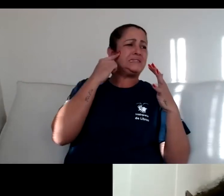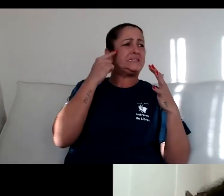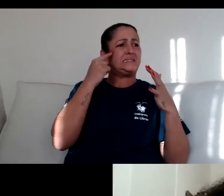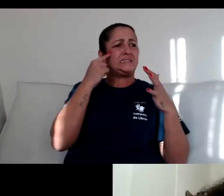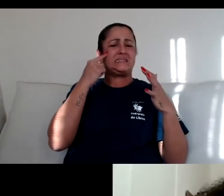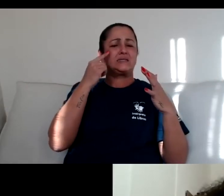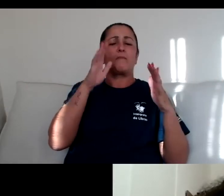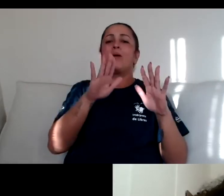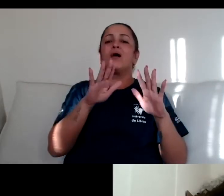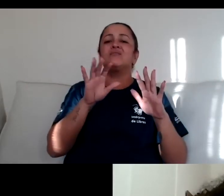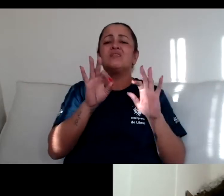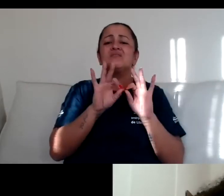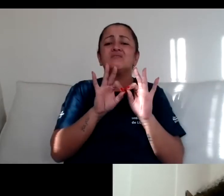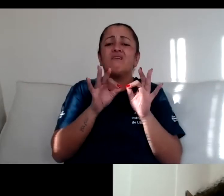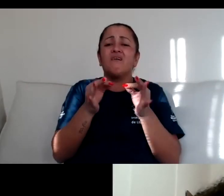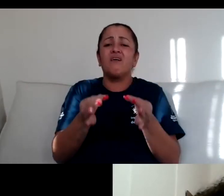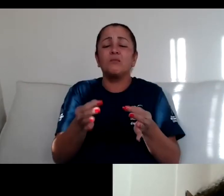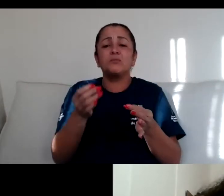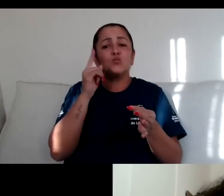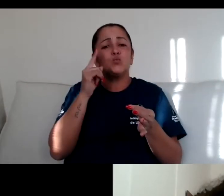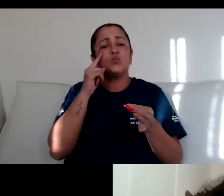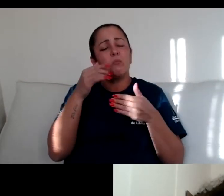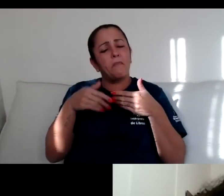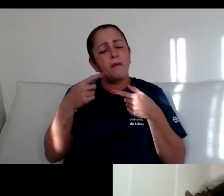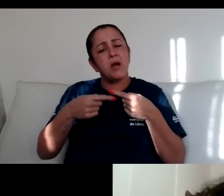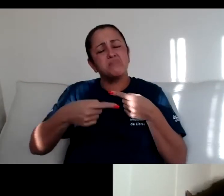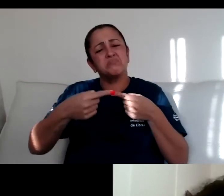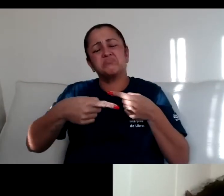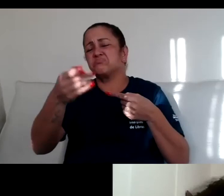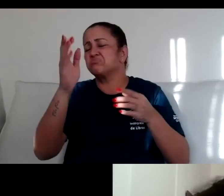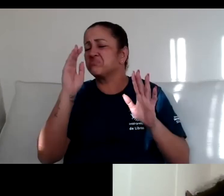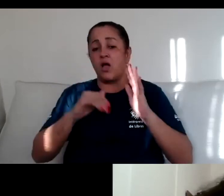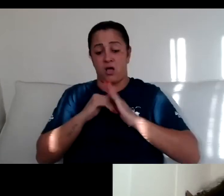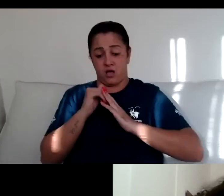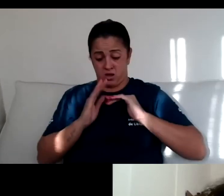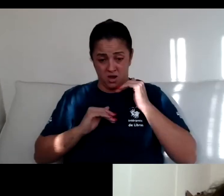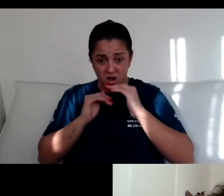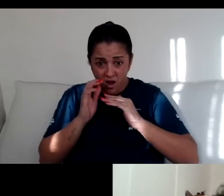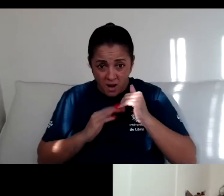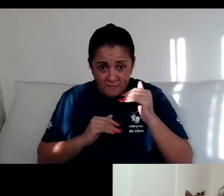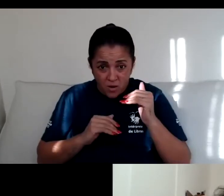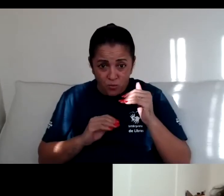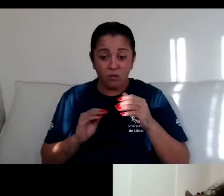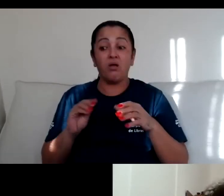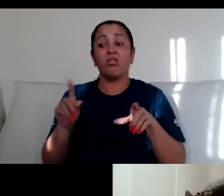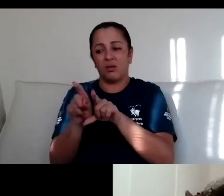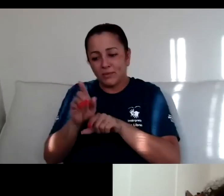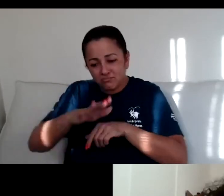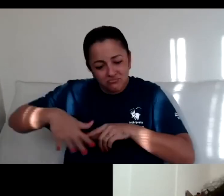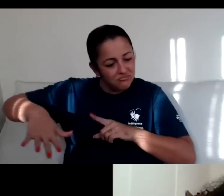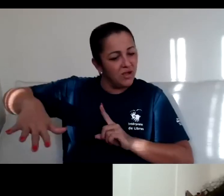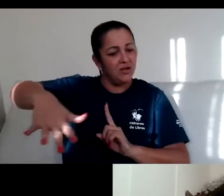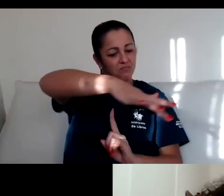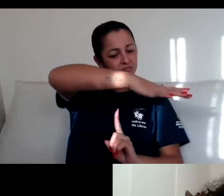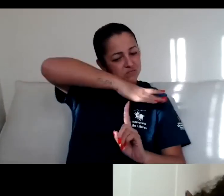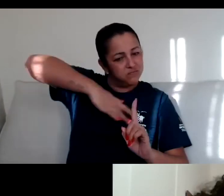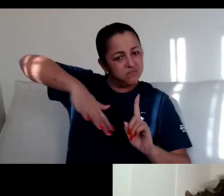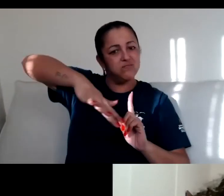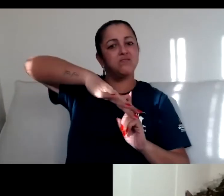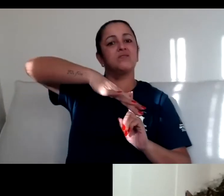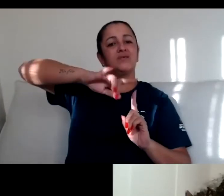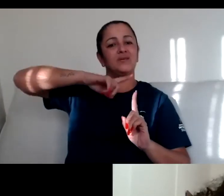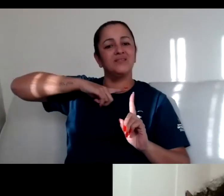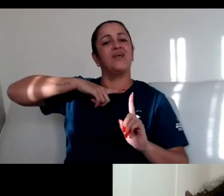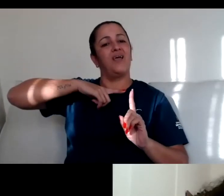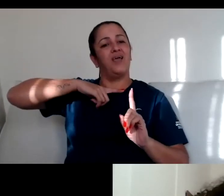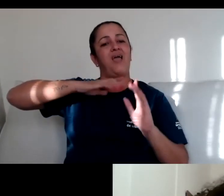simples, né? Ela está no nosso dia a dia, ela está nas nossas mãos, ela está ali dentro da nossa comunidade, está ali com as pessoas com as